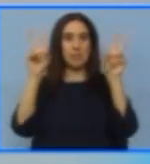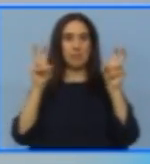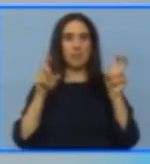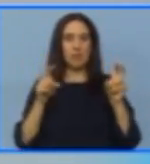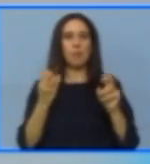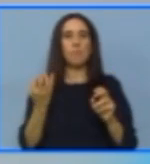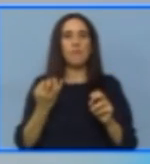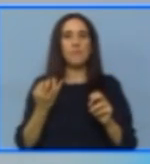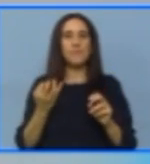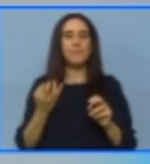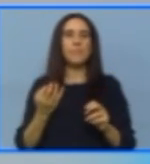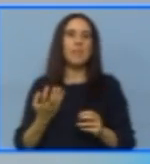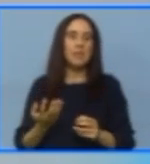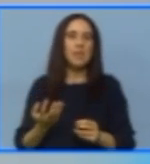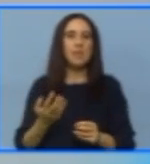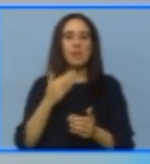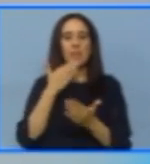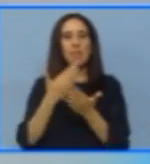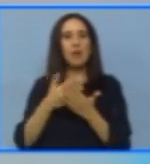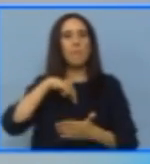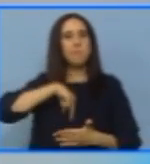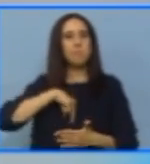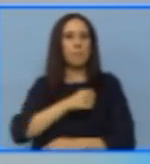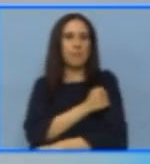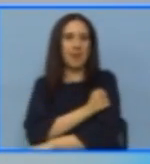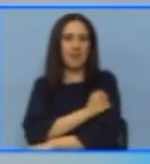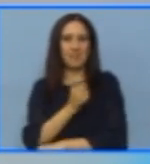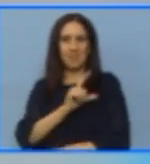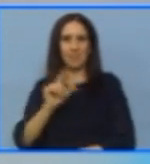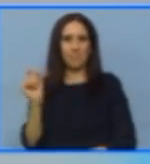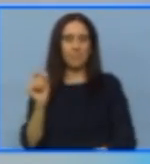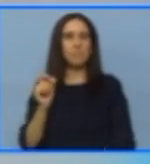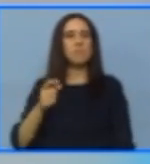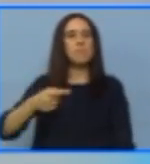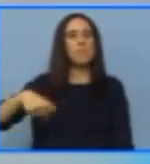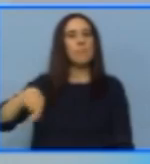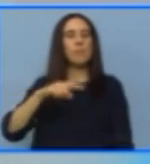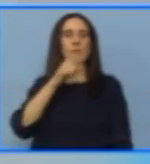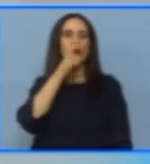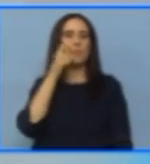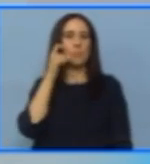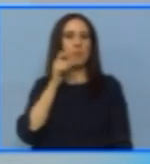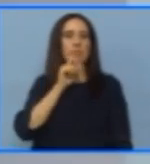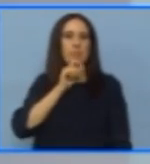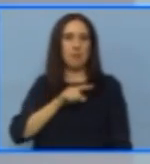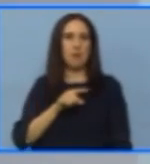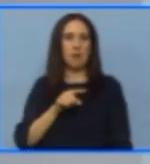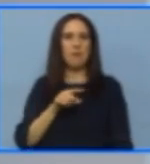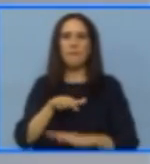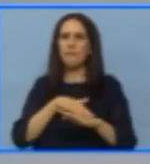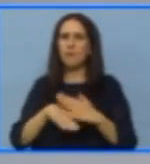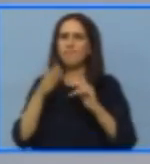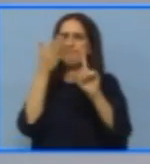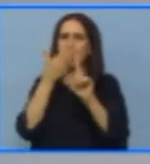seja algo que levemos todos para casa e nos possamos comprometer com ações muito